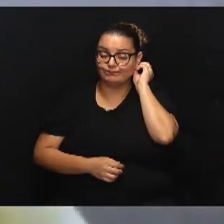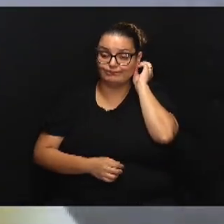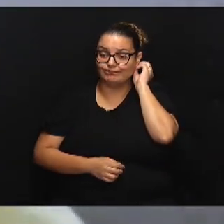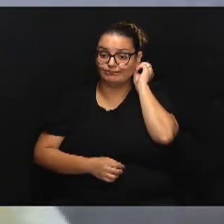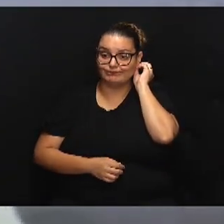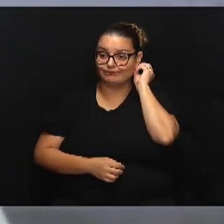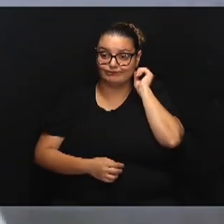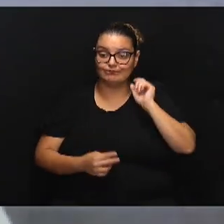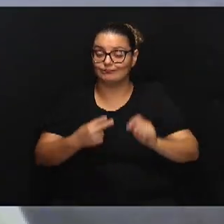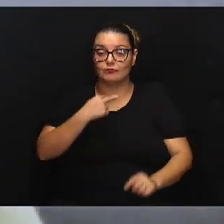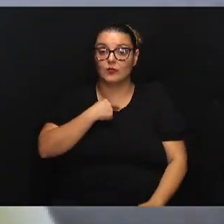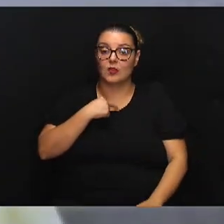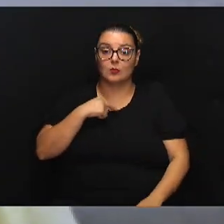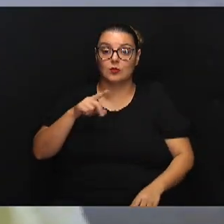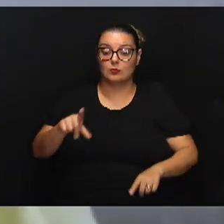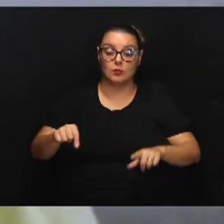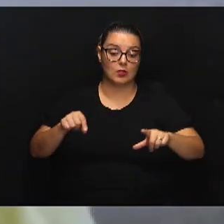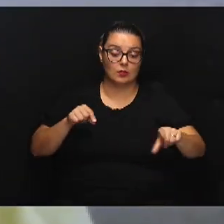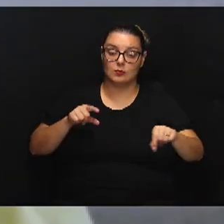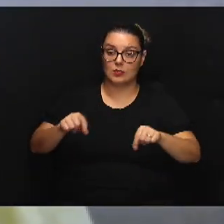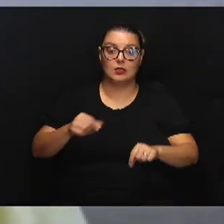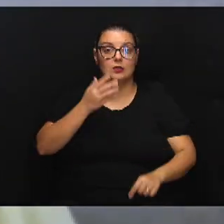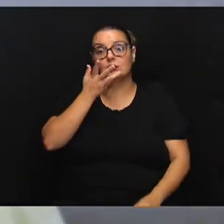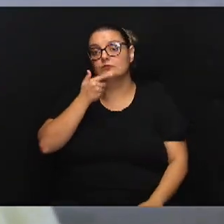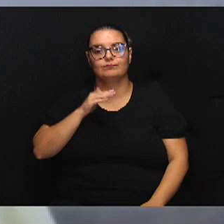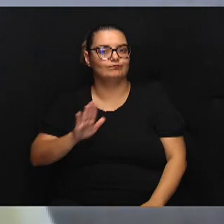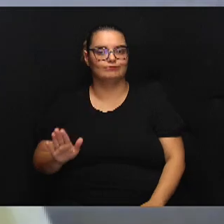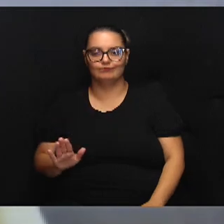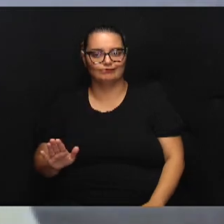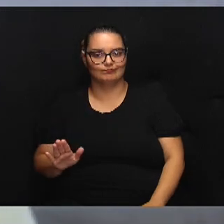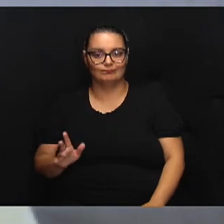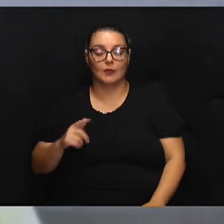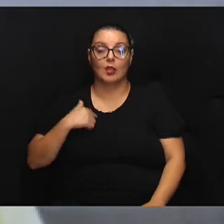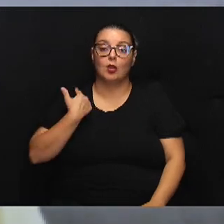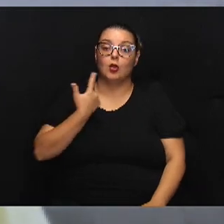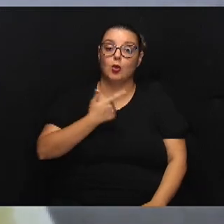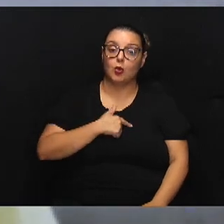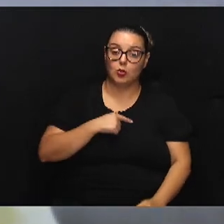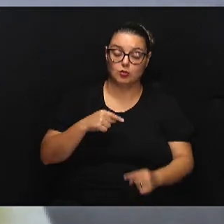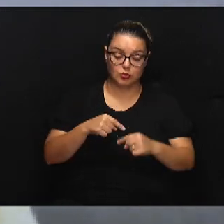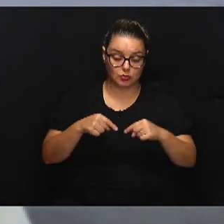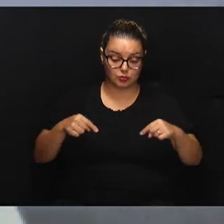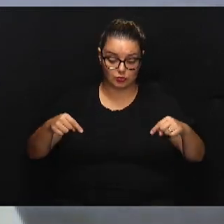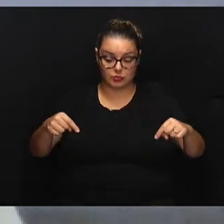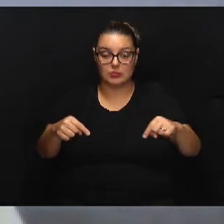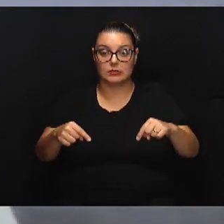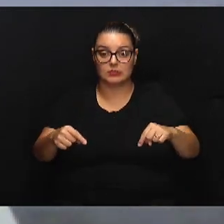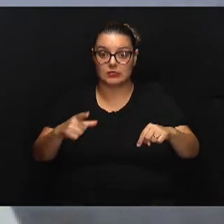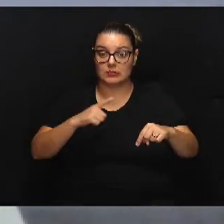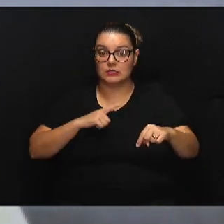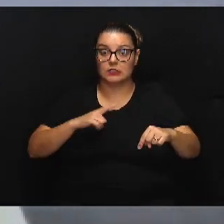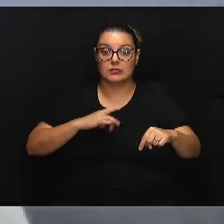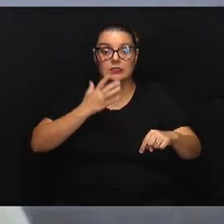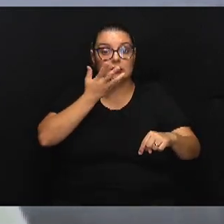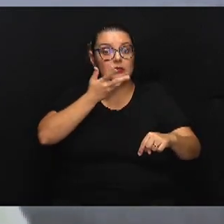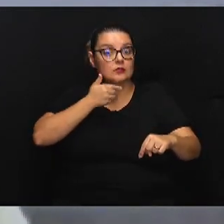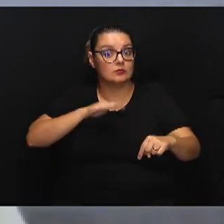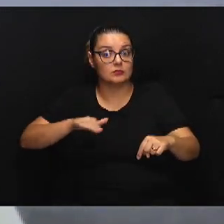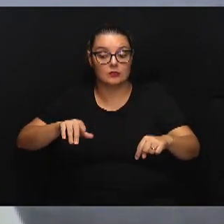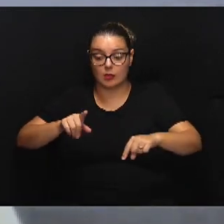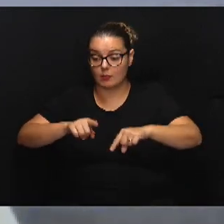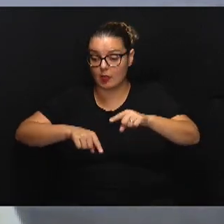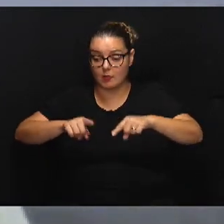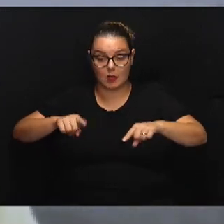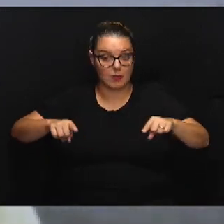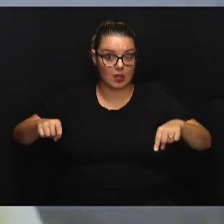mais escolher a criança. Hoje nós estamos numa sala onde nós temos crianças com, na